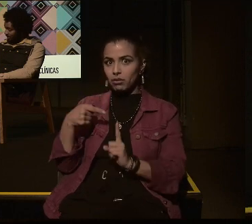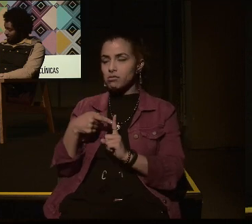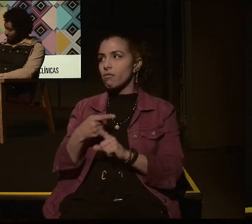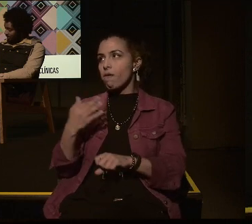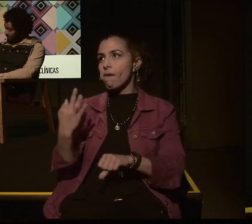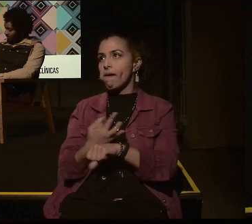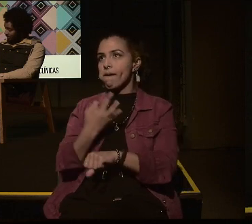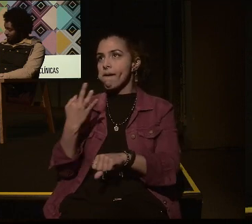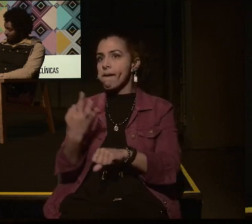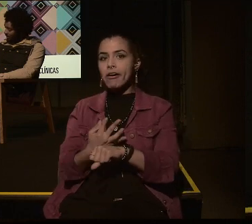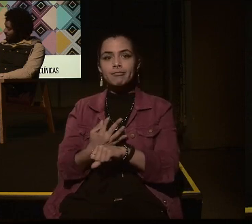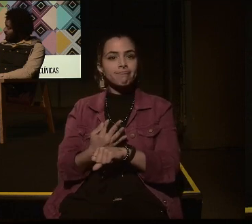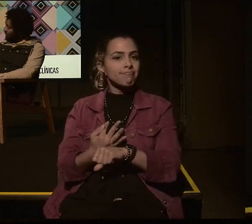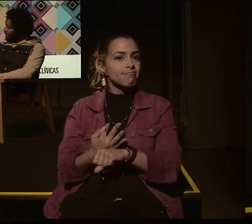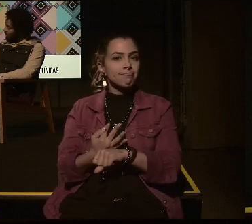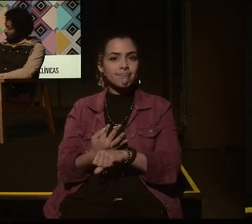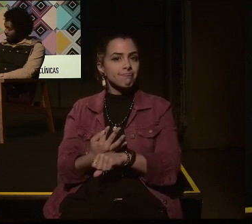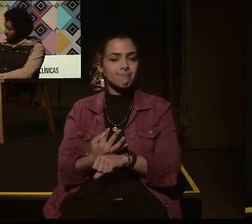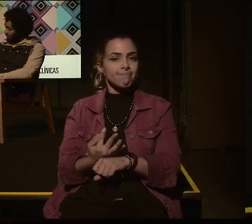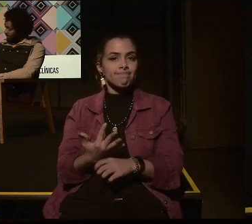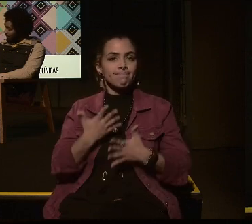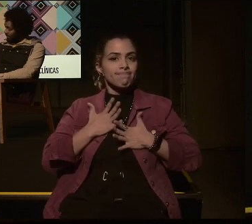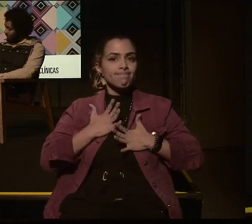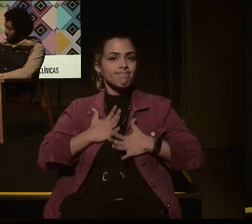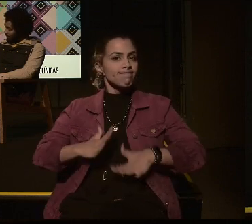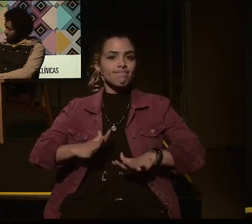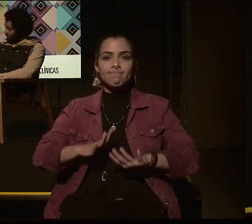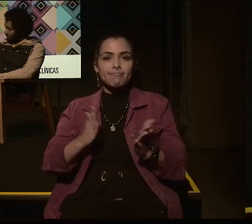atender, porque é muito violento